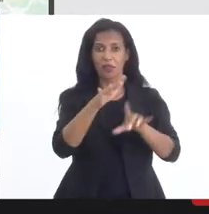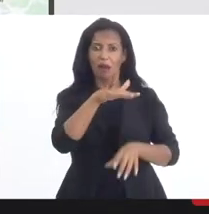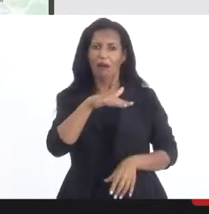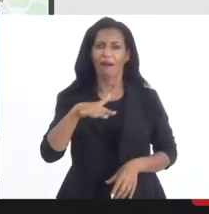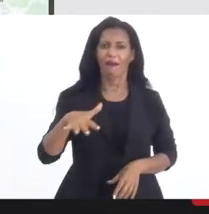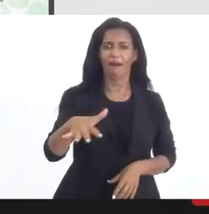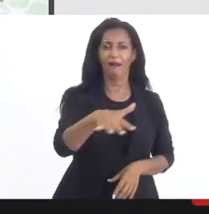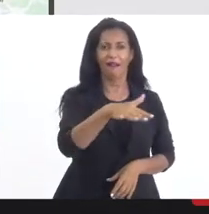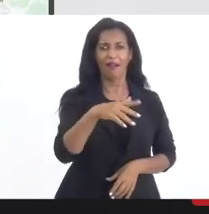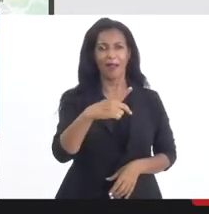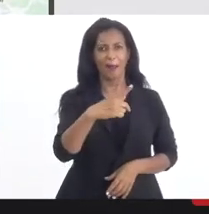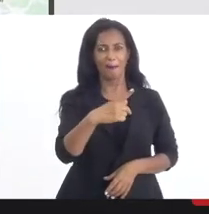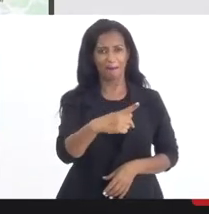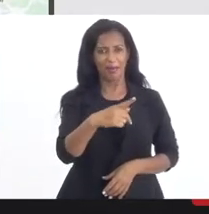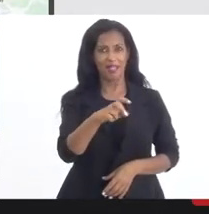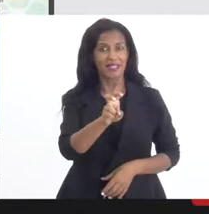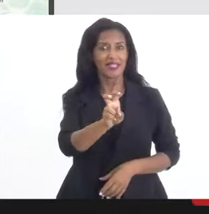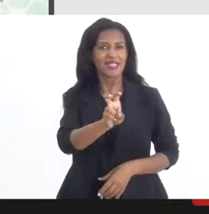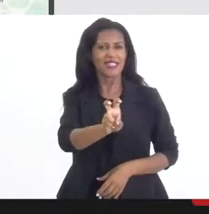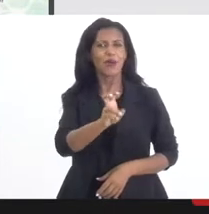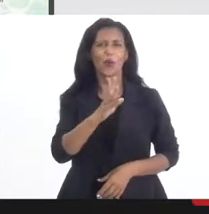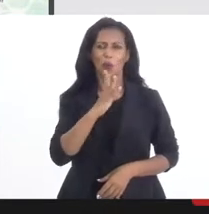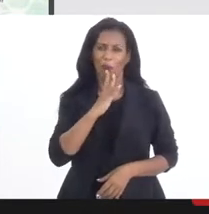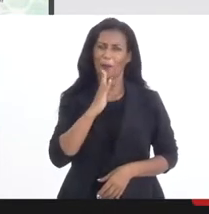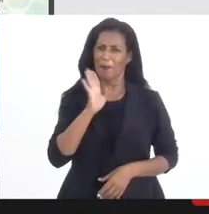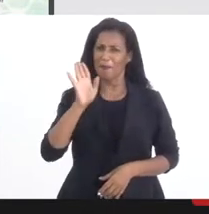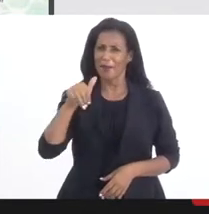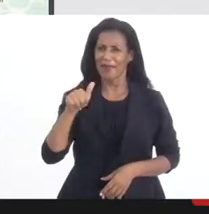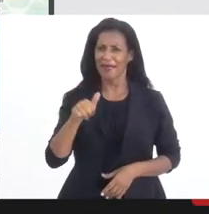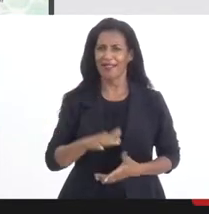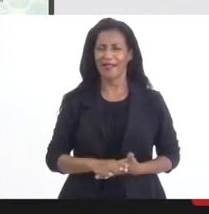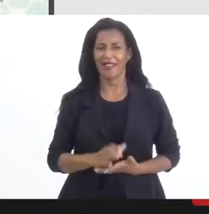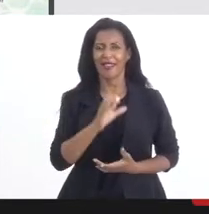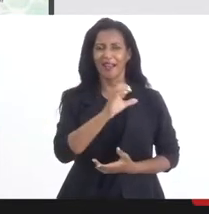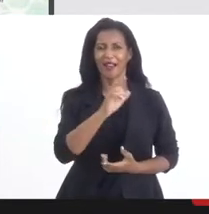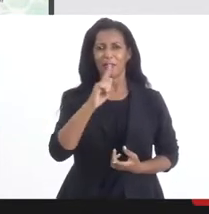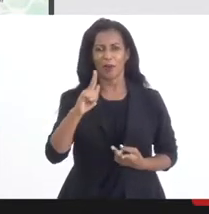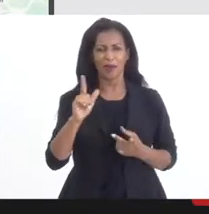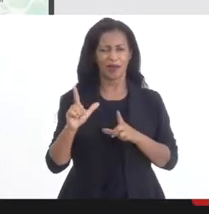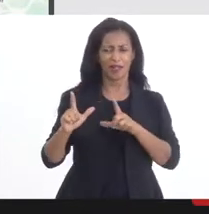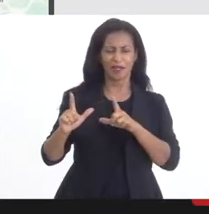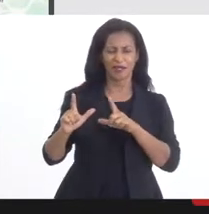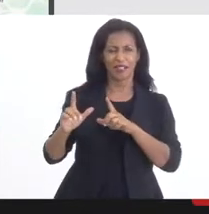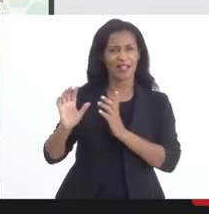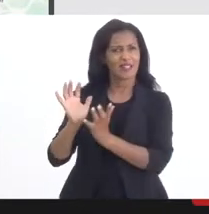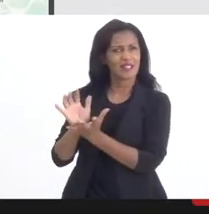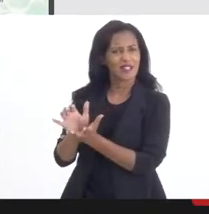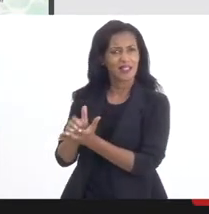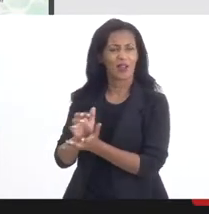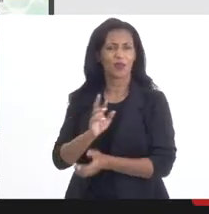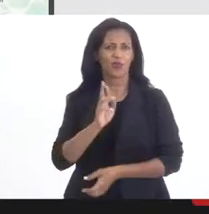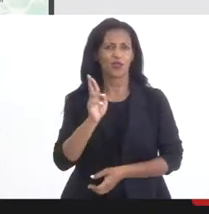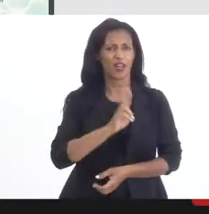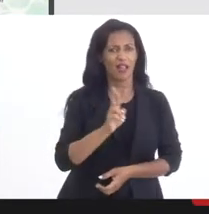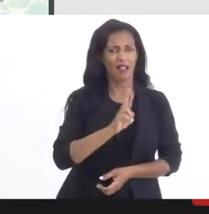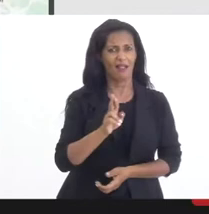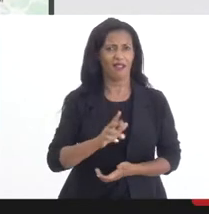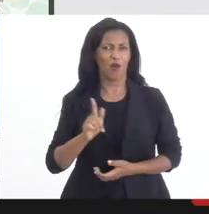a P5, que nós conhecemos muito bem, Campo Grande, Santa Cruz, Bangu, Realengo, Guaratiba.